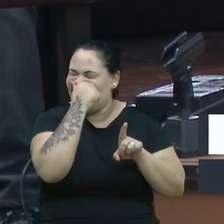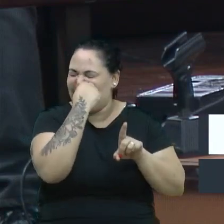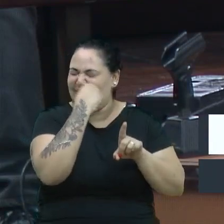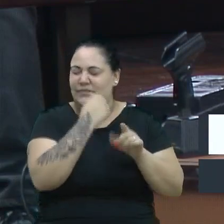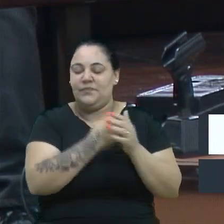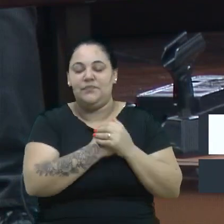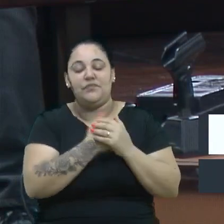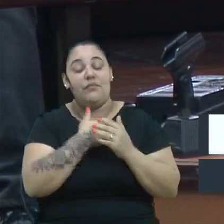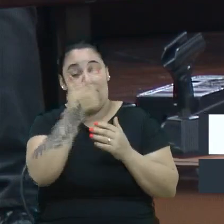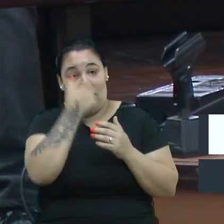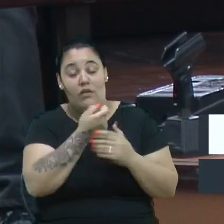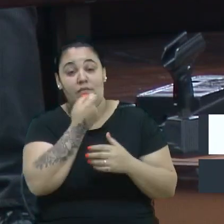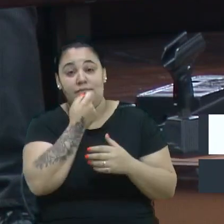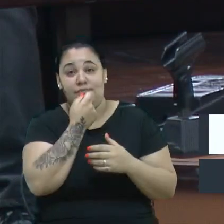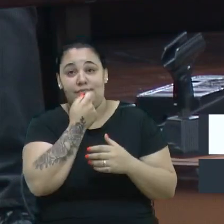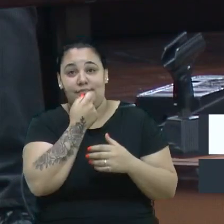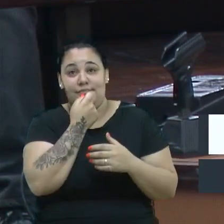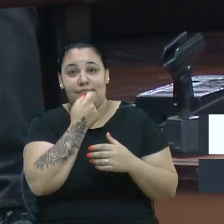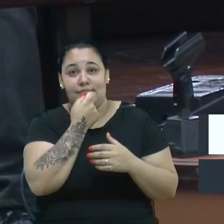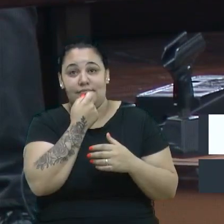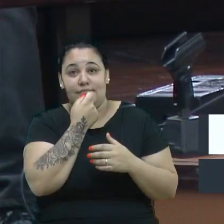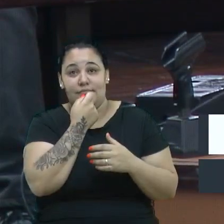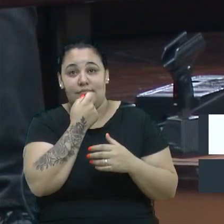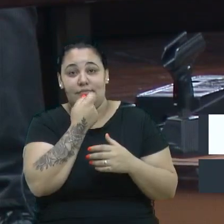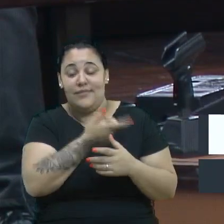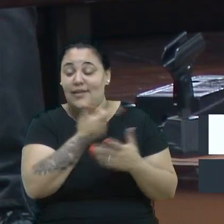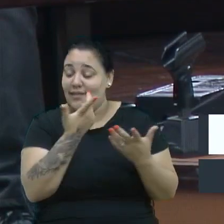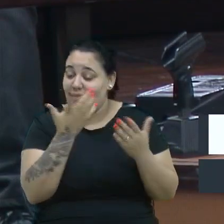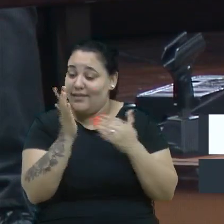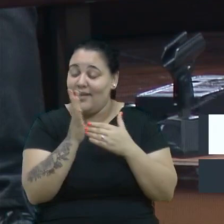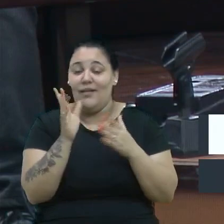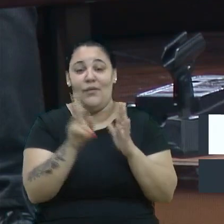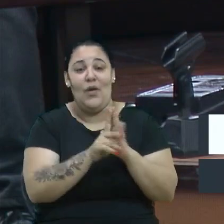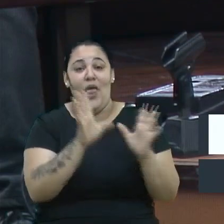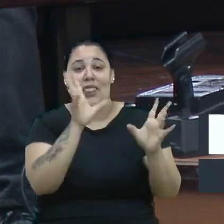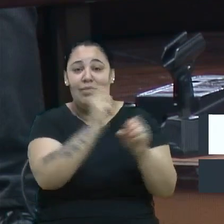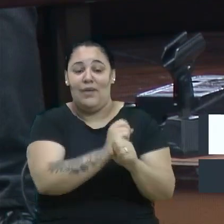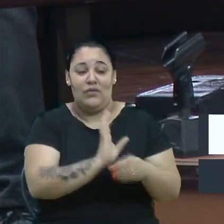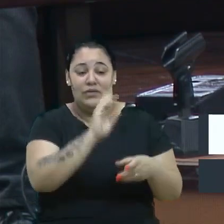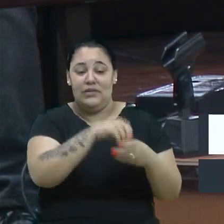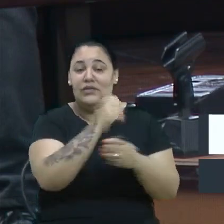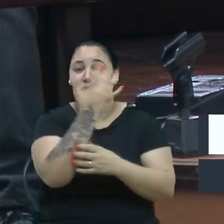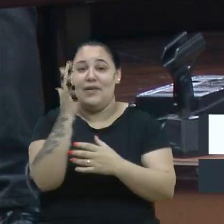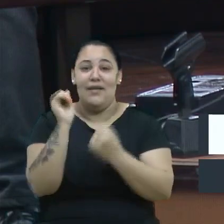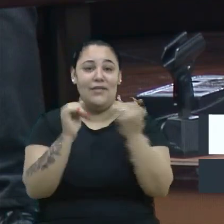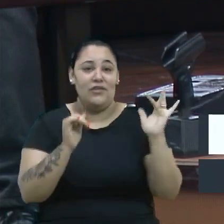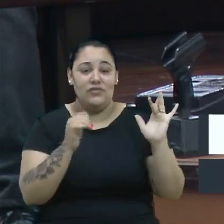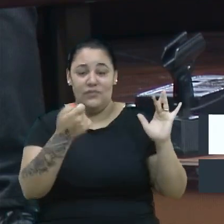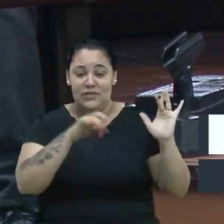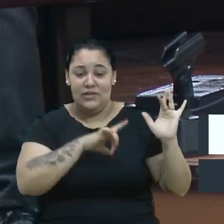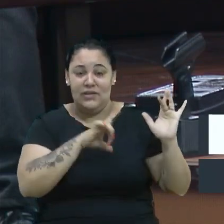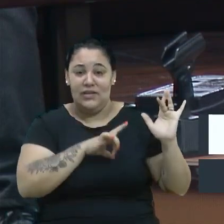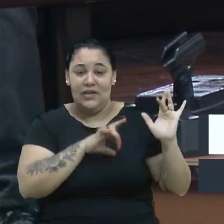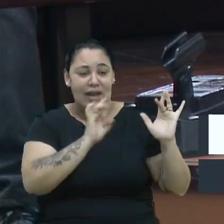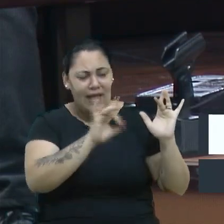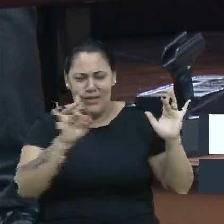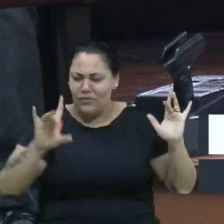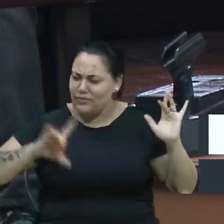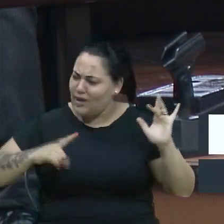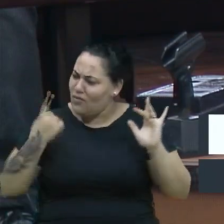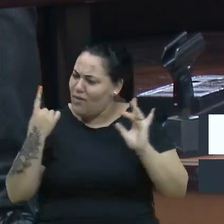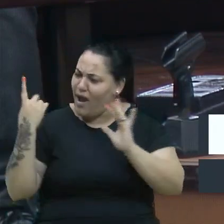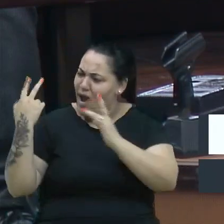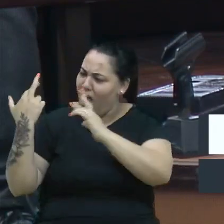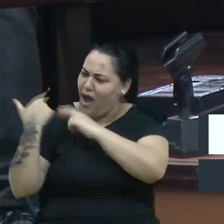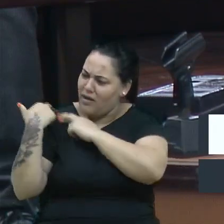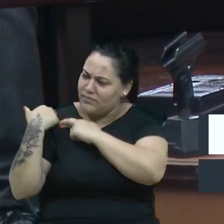Engraçado que até os próprios animais... dentro do meio ambiente, cada um tem a sua função.